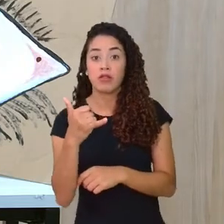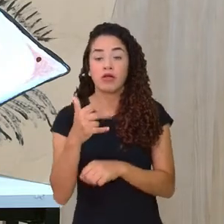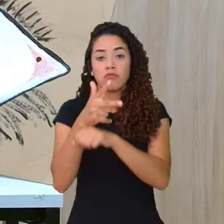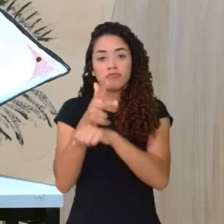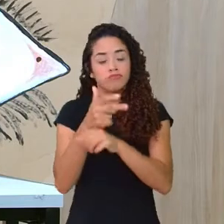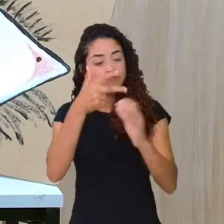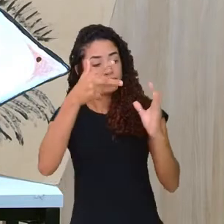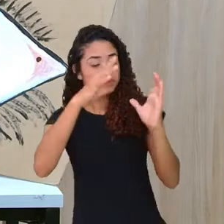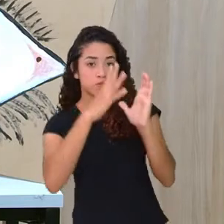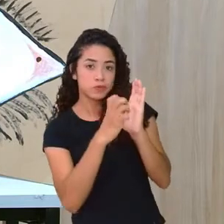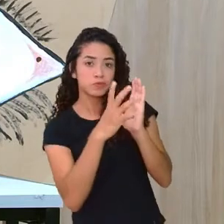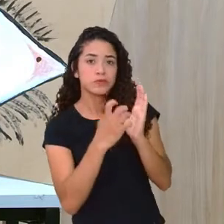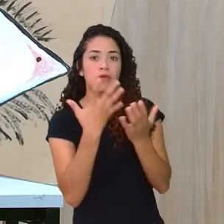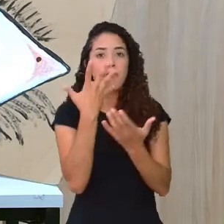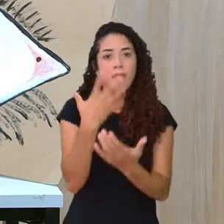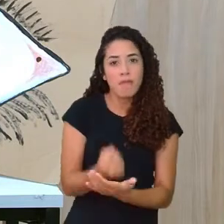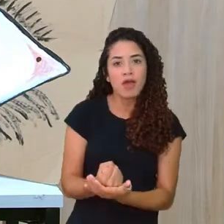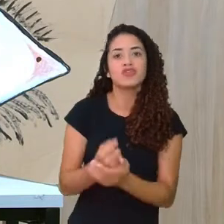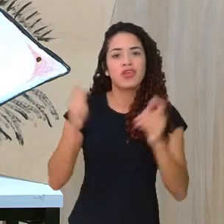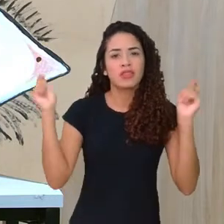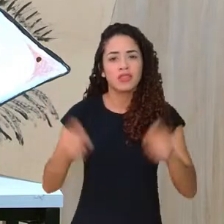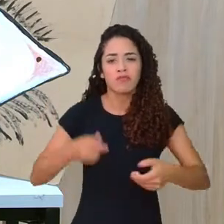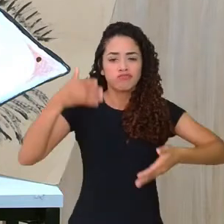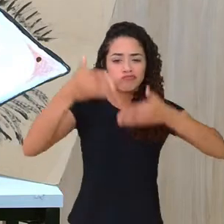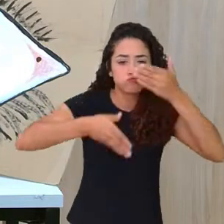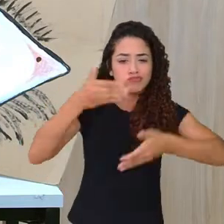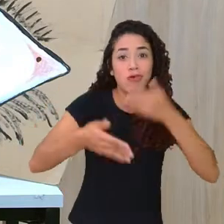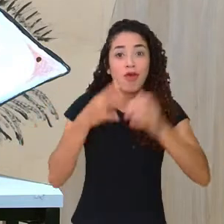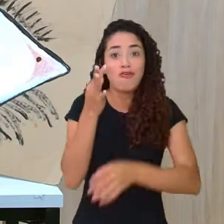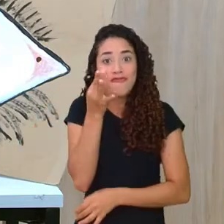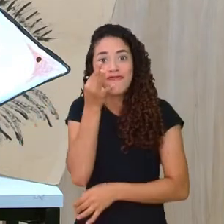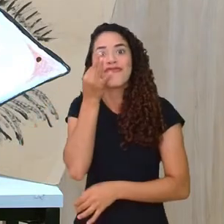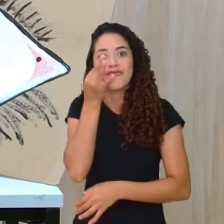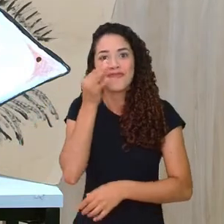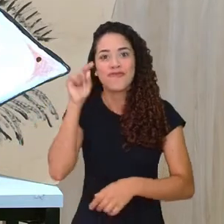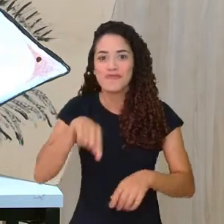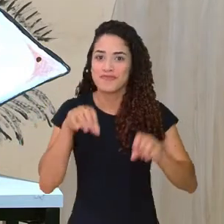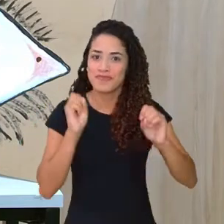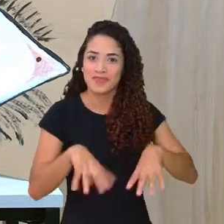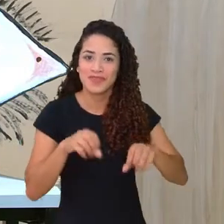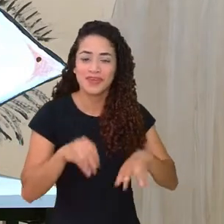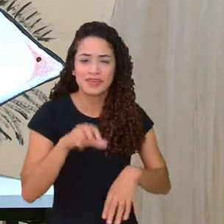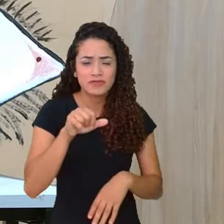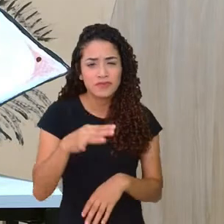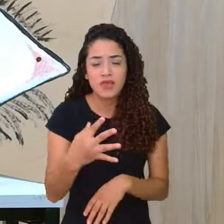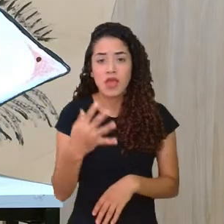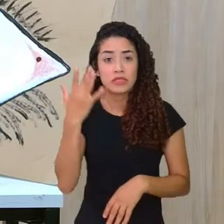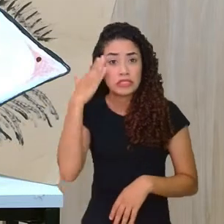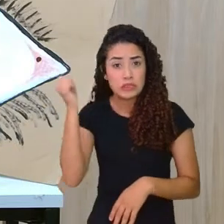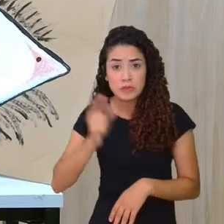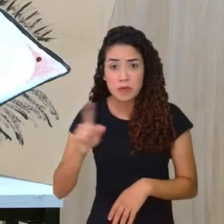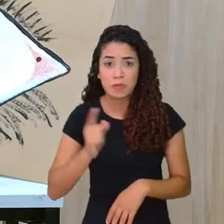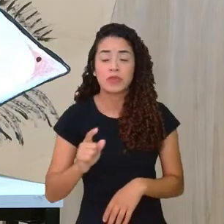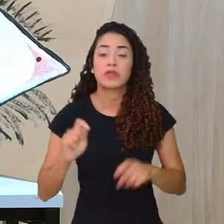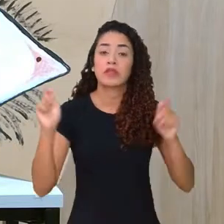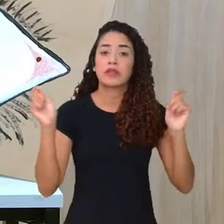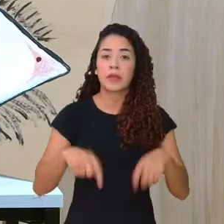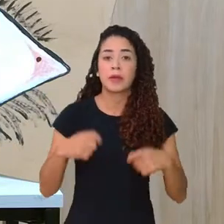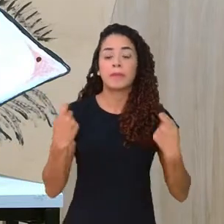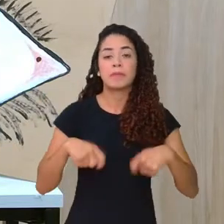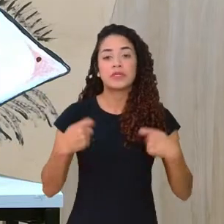Code e rapidinho venham participar da nossa aula no ao vivo. Para quem ainda não sabe, é preciso ter a data